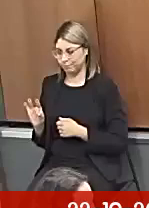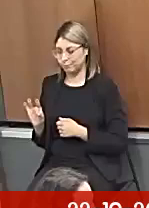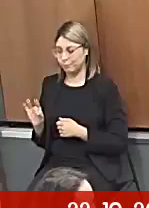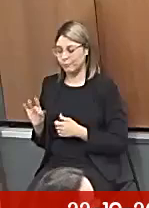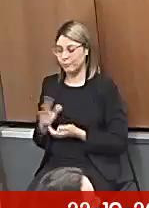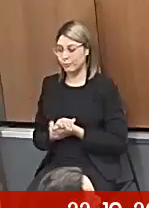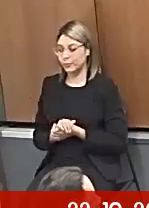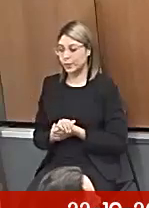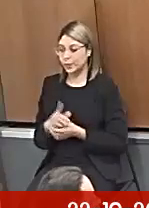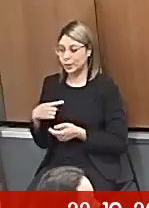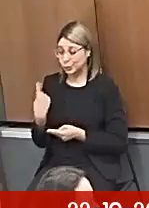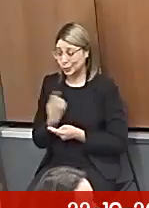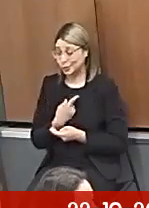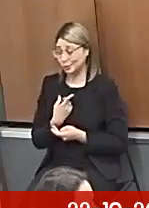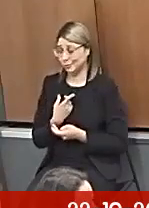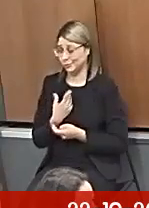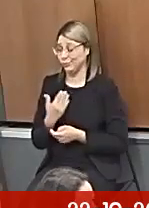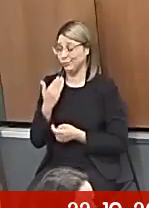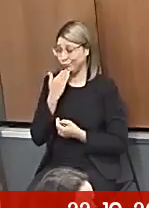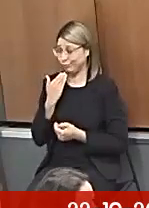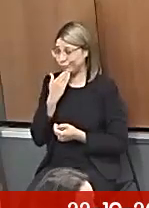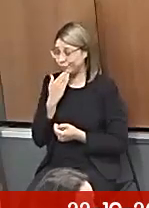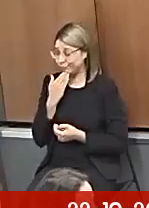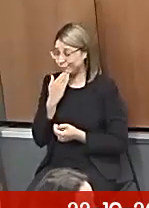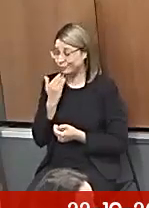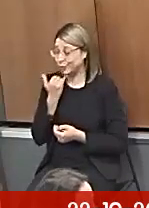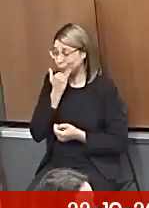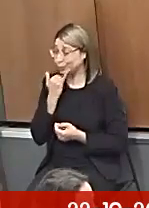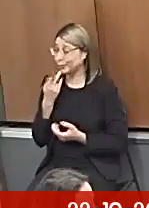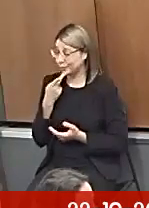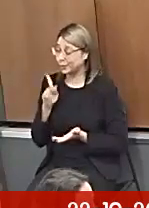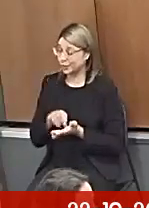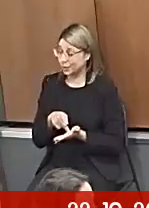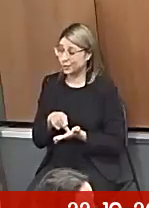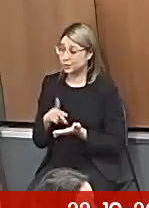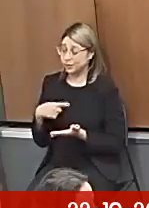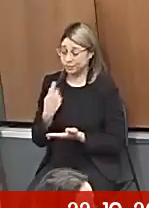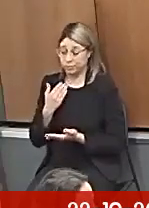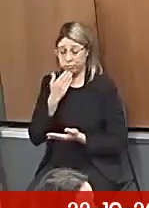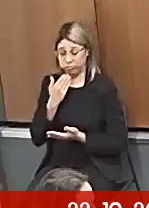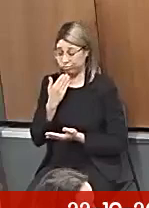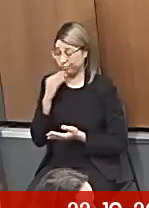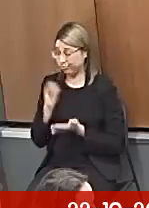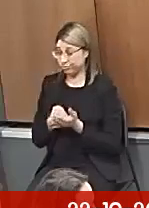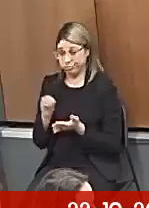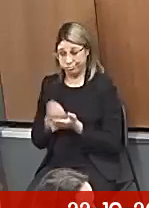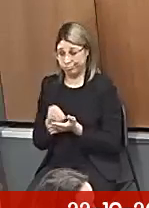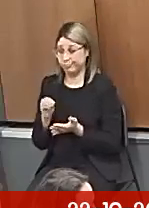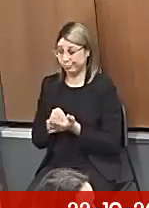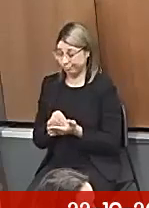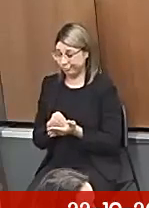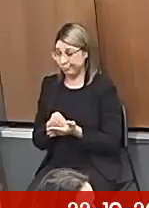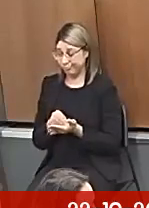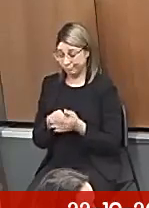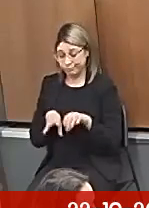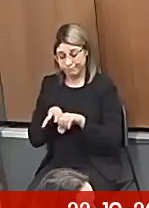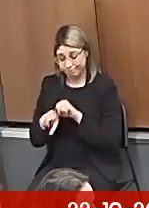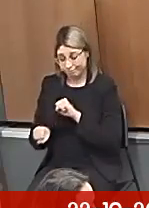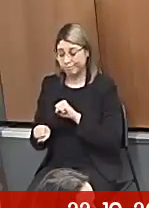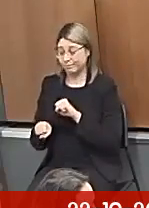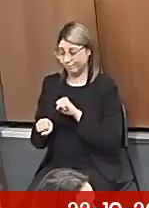Estamos mancando, desculpa a expressão, estamos mancando com a nossa